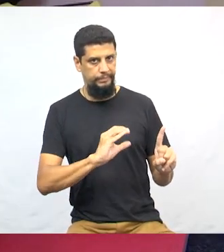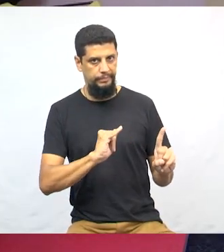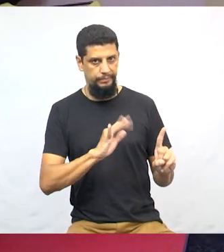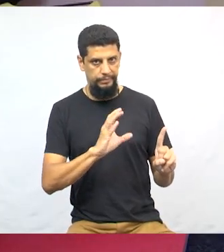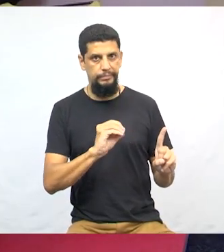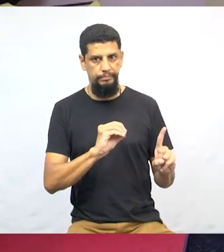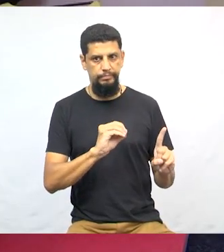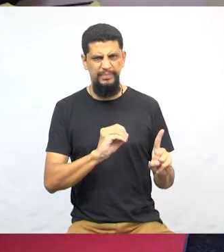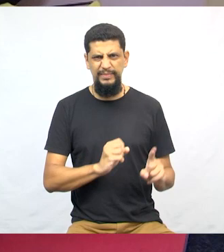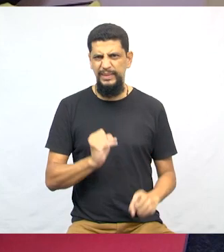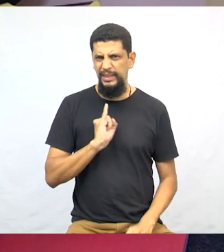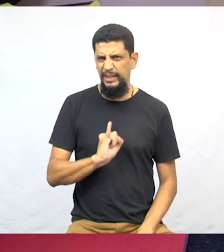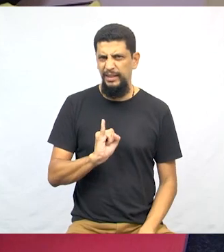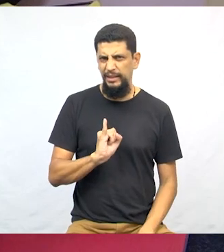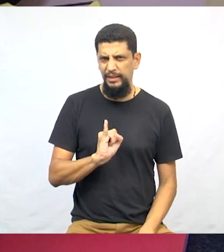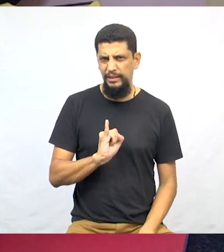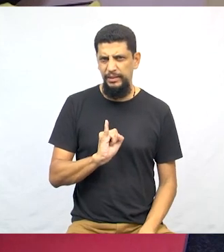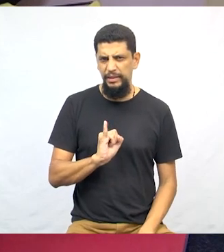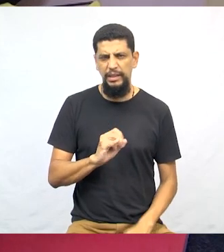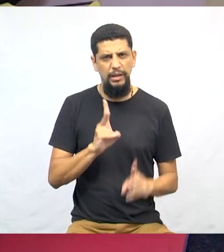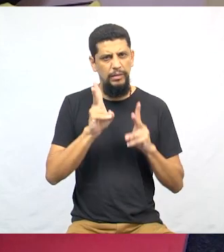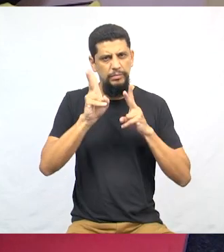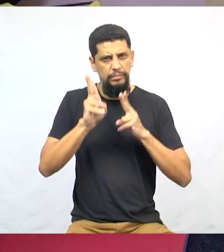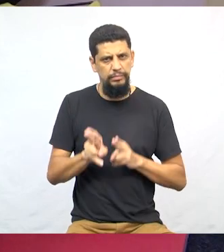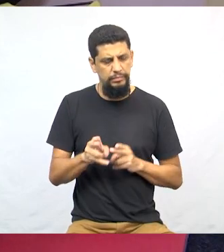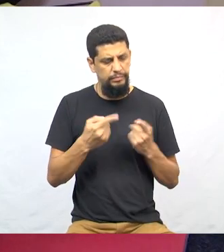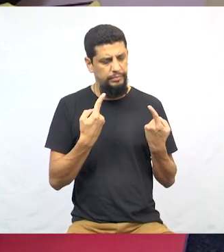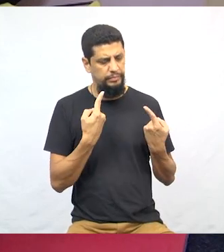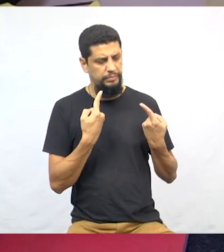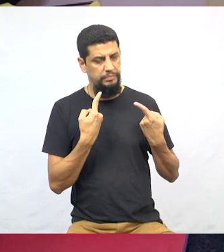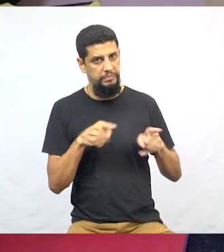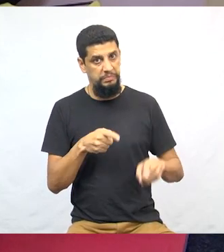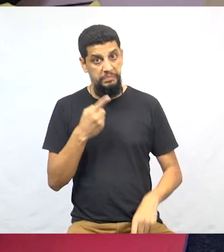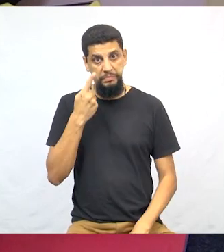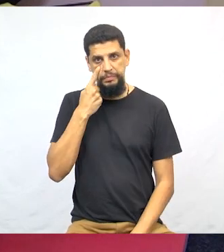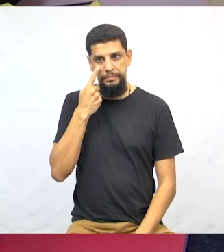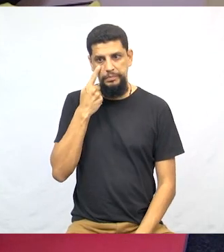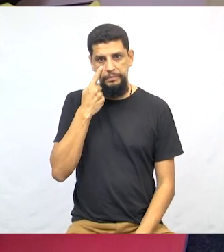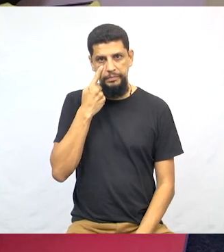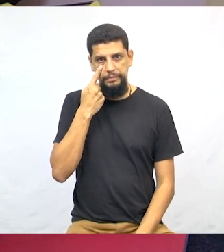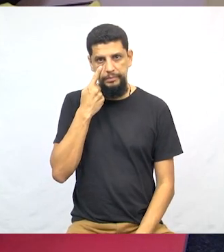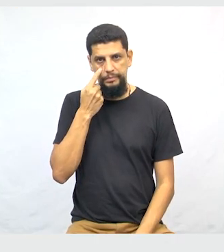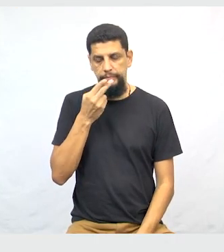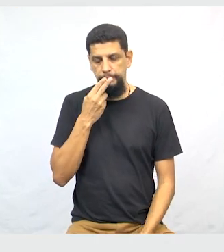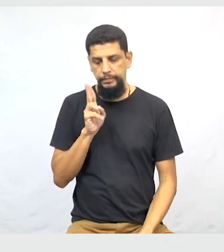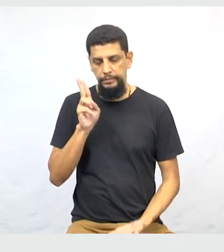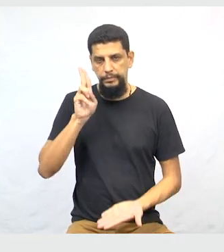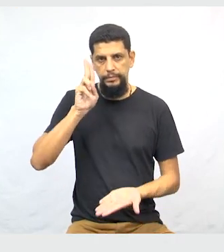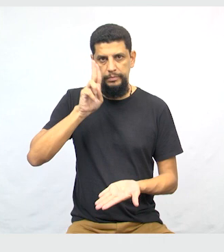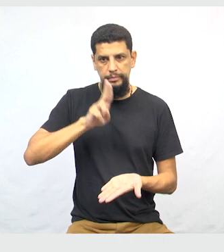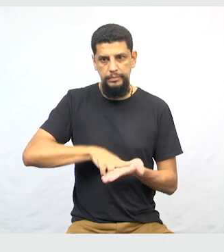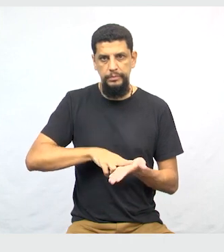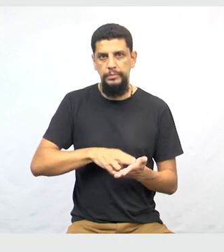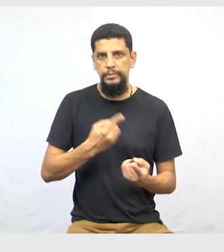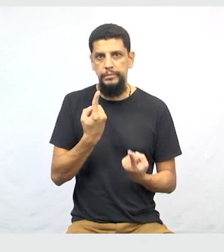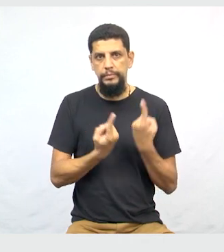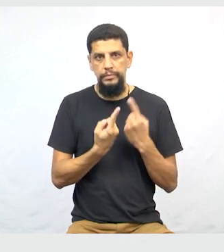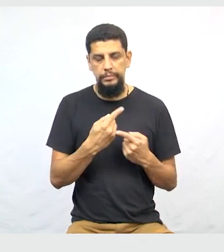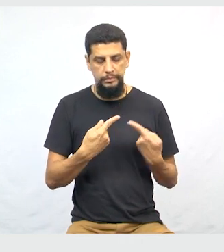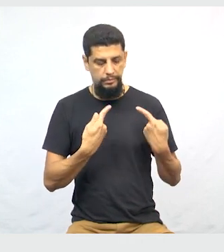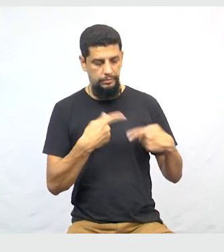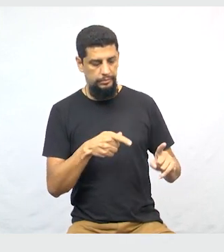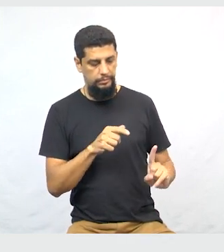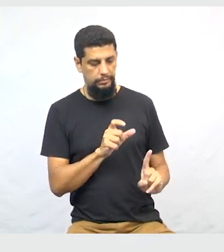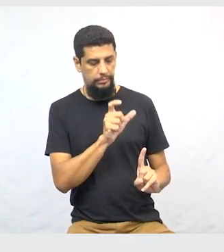que o desafio dela também tem a ver com... É o mesmo? Copinhos? Vamos ver lá no envelope? Vamos ver então qual é